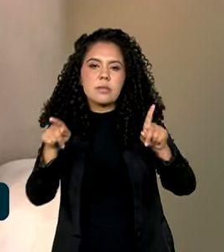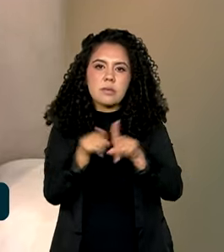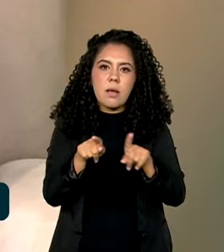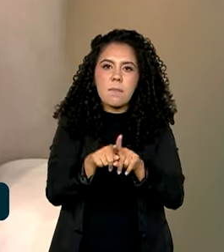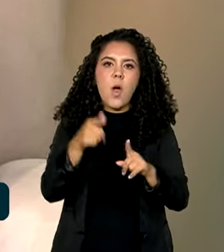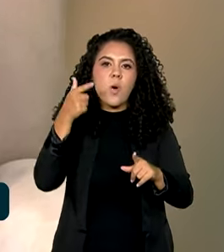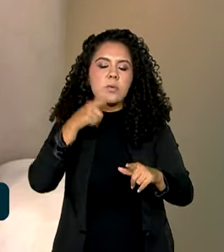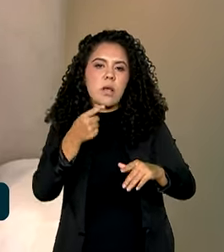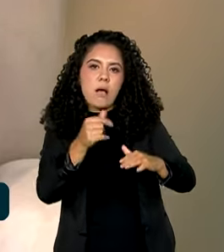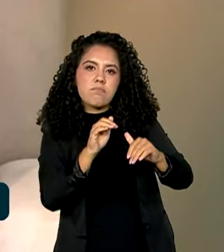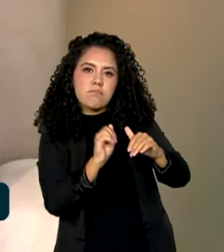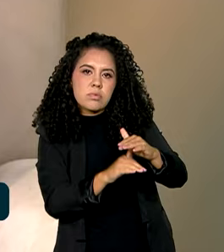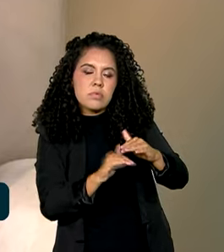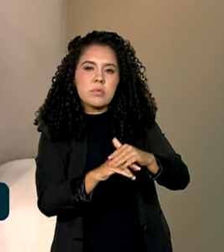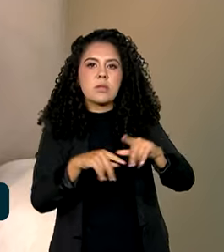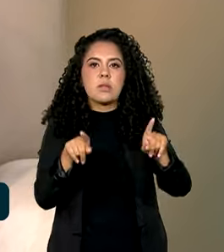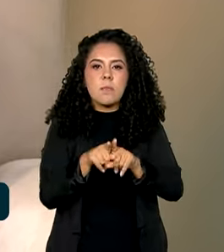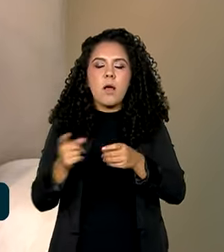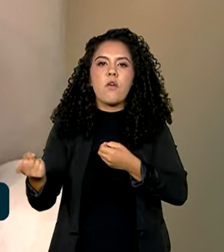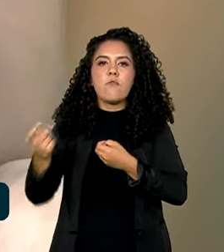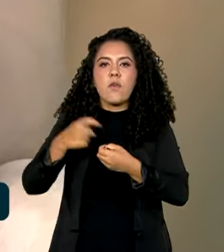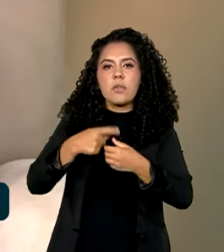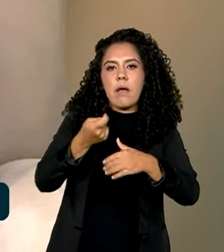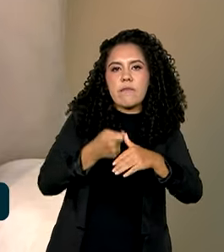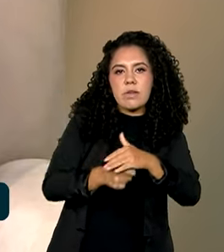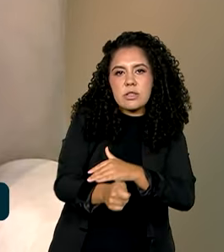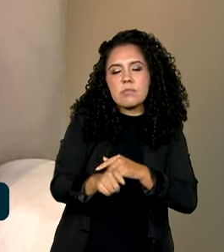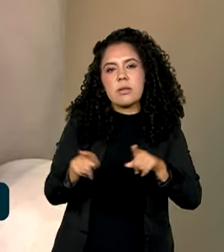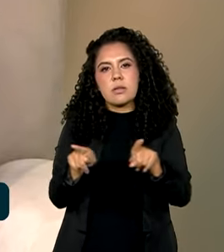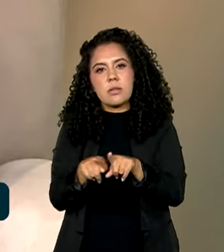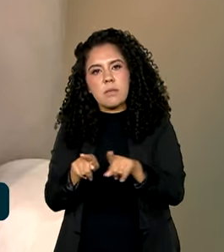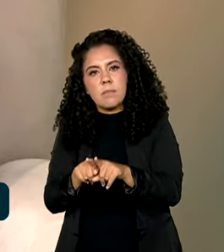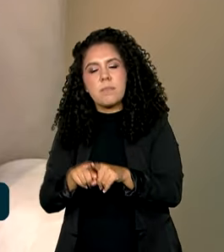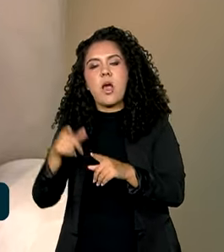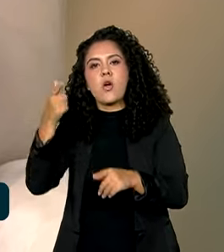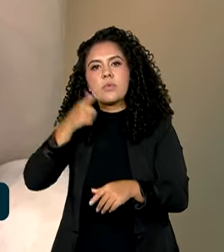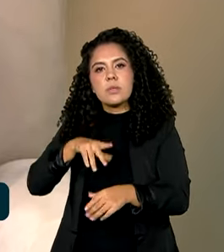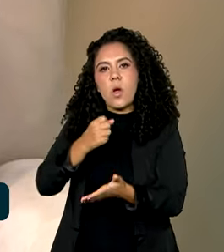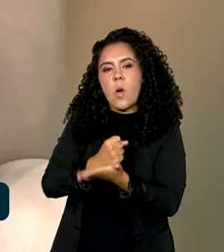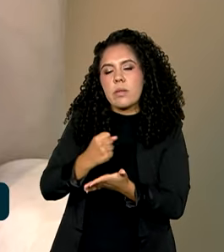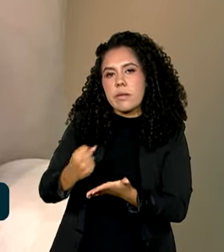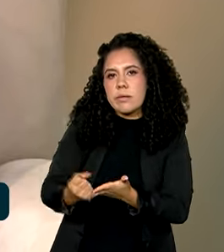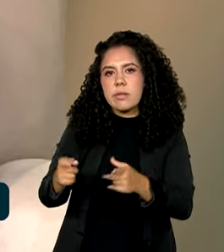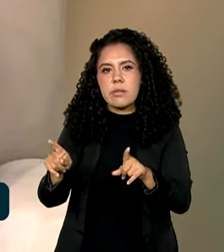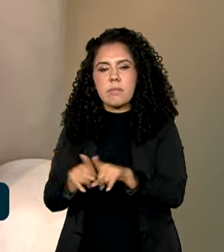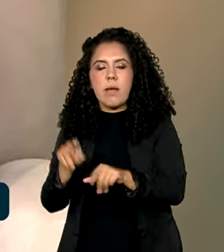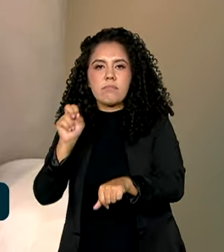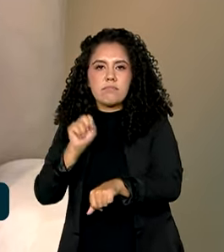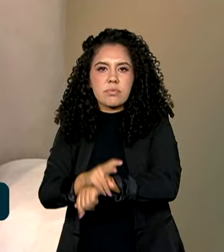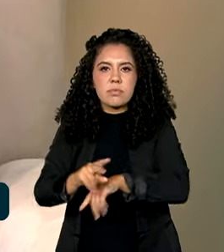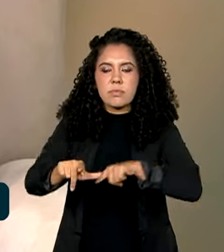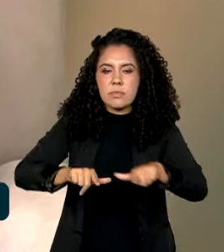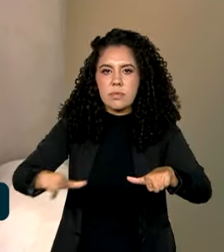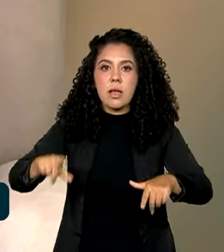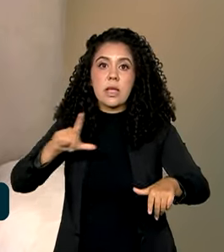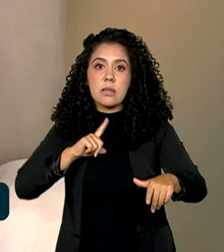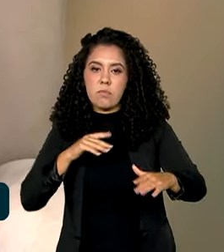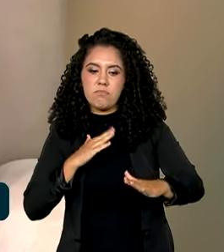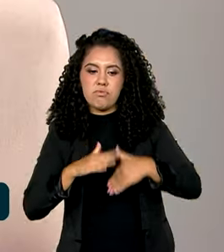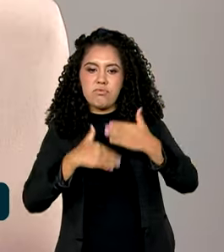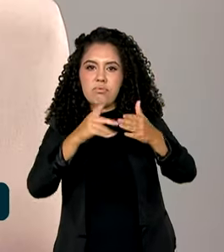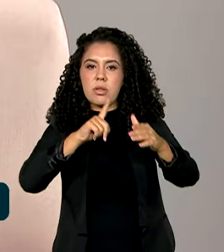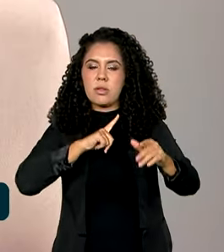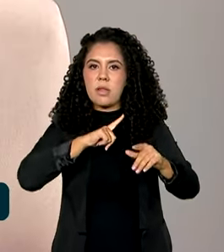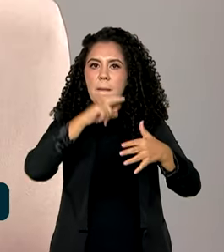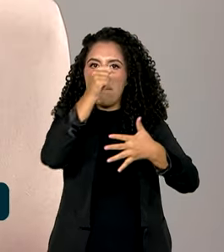dinheiro no caixa, retomar os seus investimentos, voltar a contratar, a gerar emprego. Então, o Desenrola, ele tem essa cadeia de efeitos positivos,